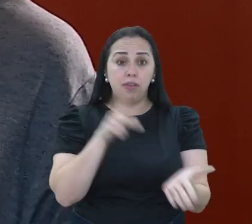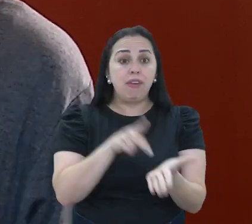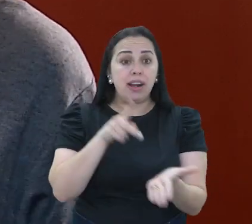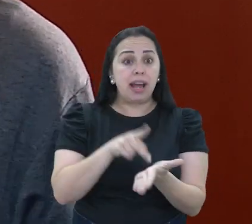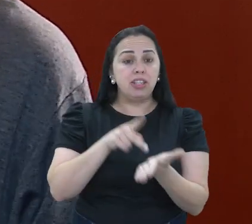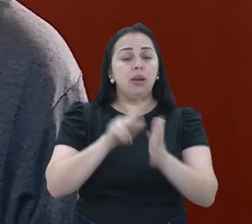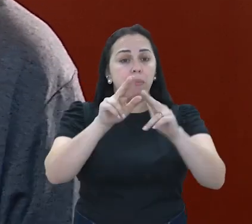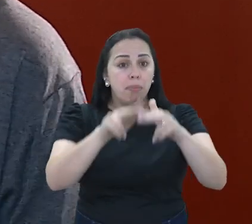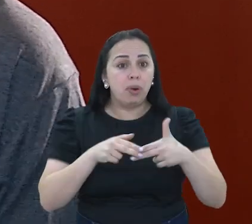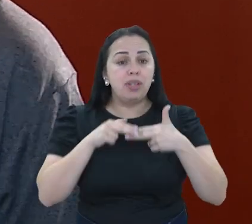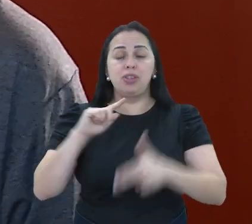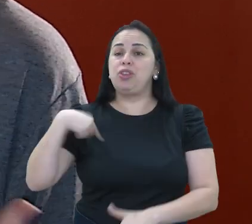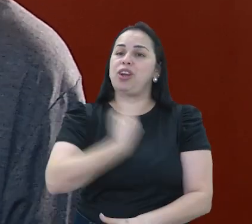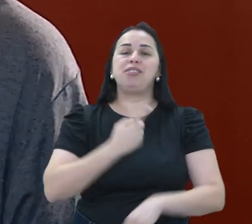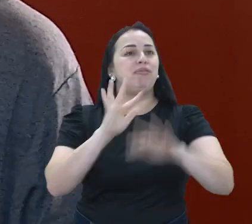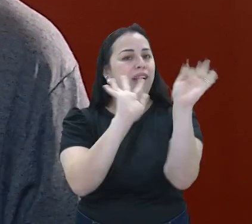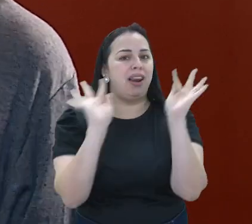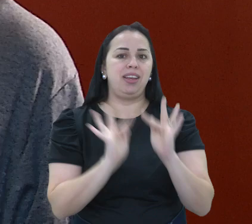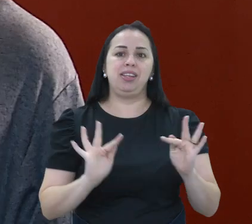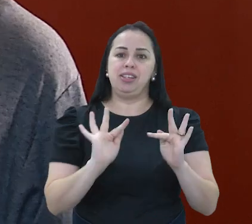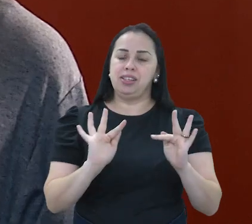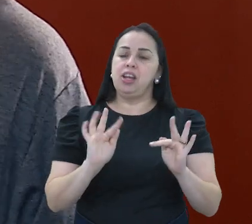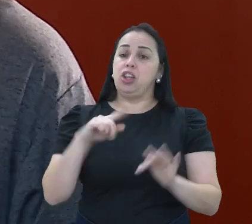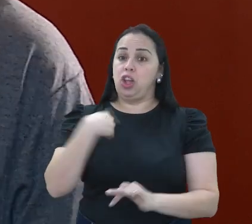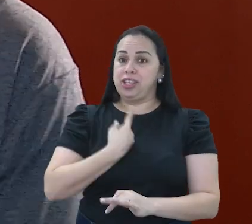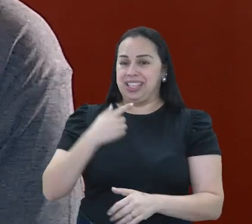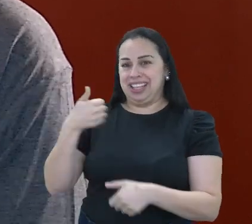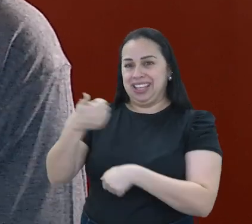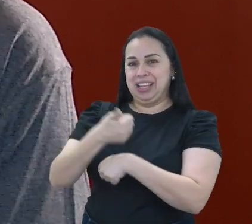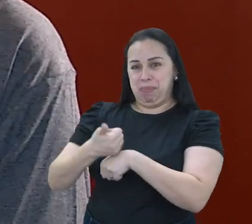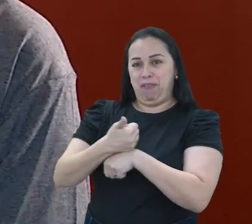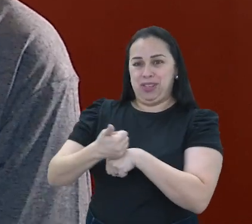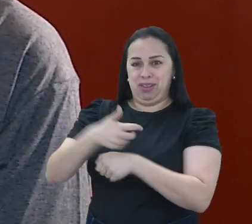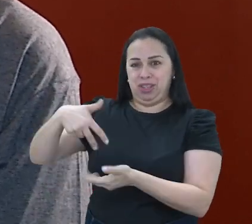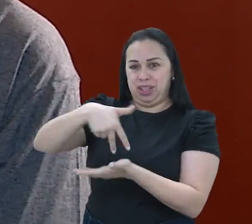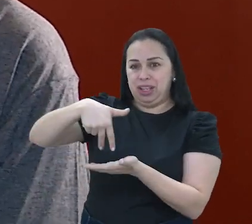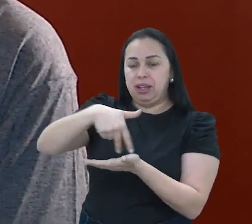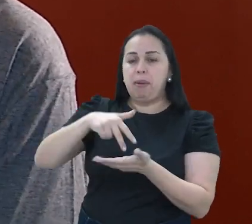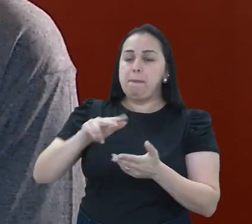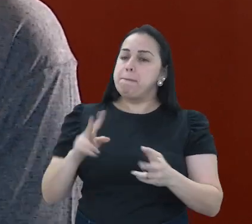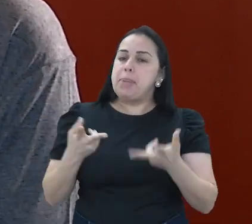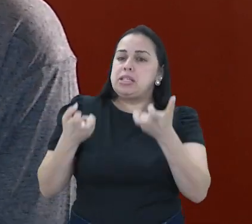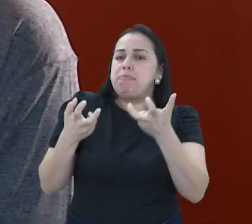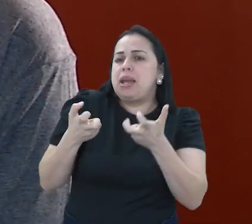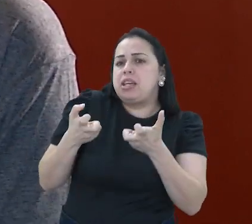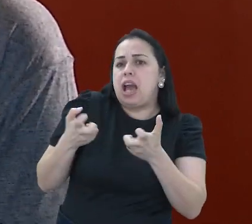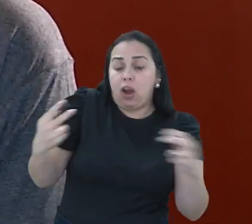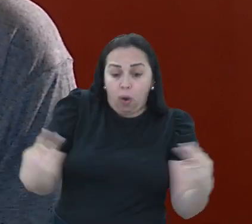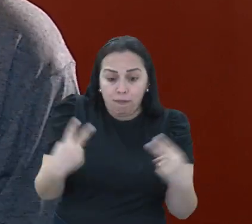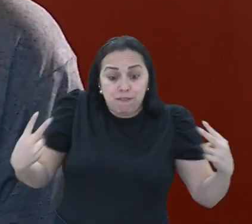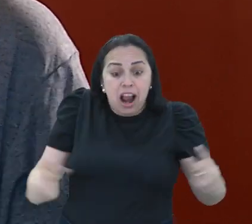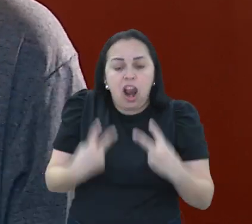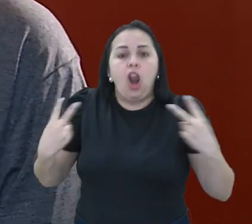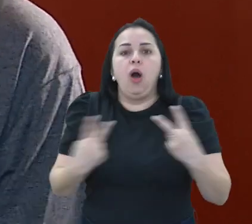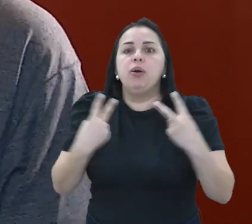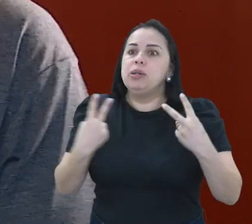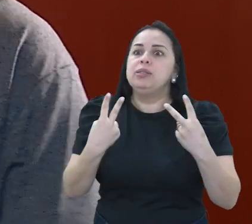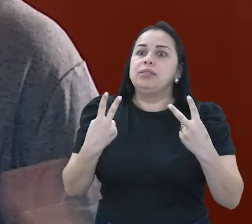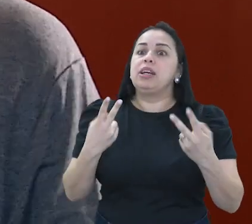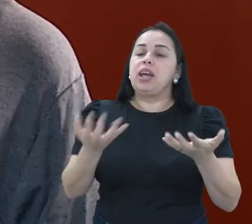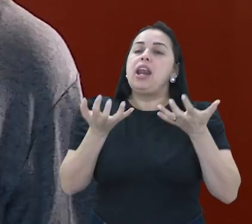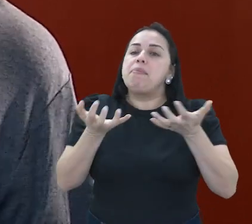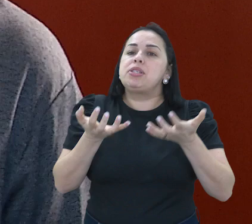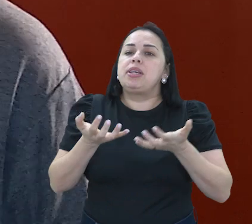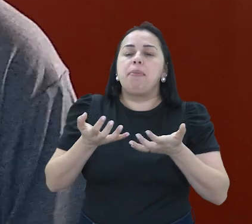fato reconhecer isso, a gente fica muito feliz, nós que trabalhamos com dança, né, ver esse reconhecimento, e a gente quer mais que